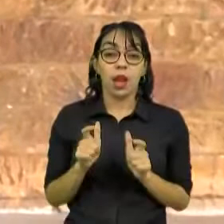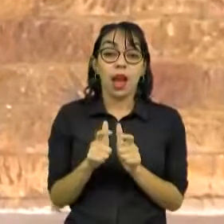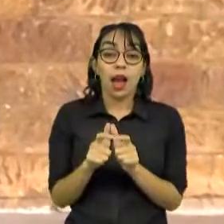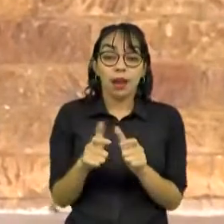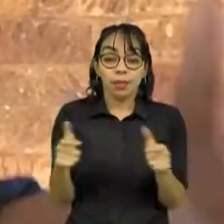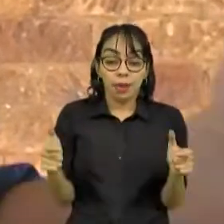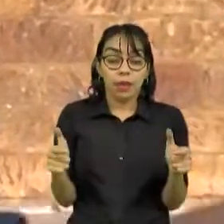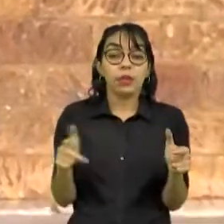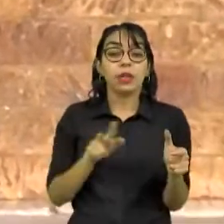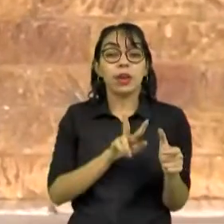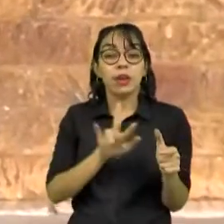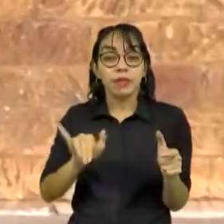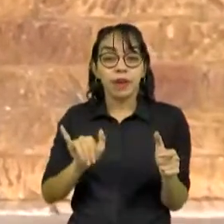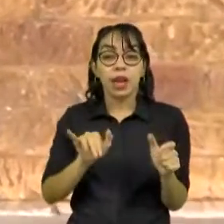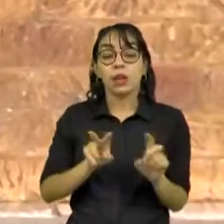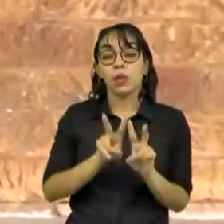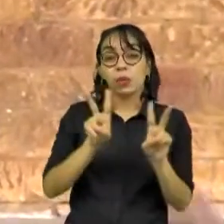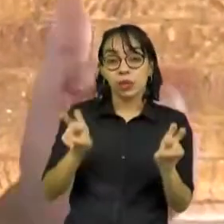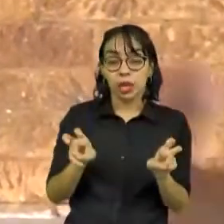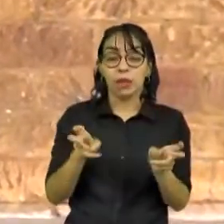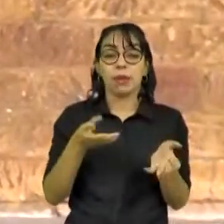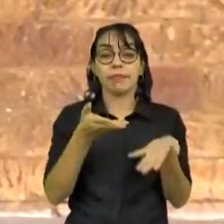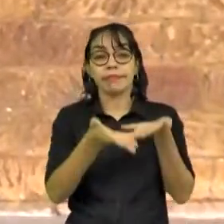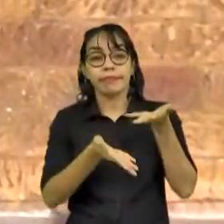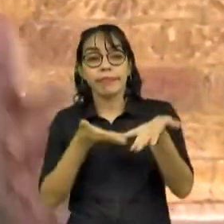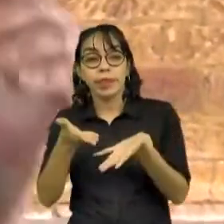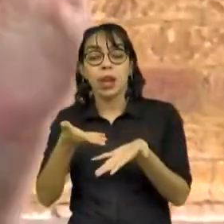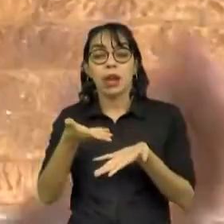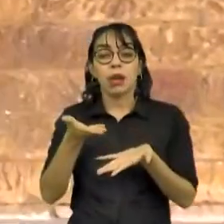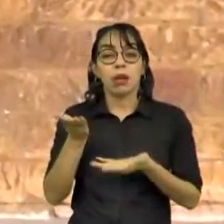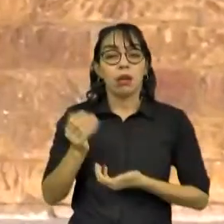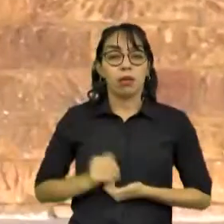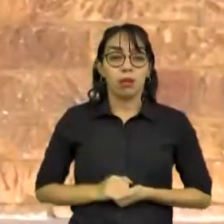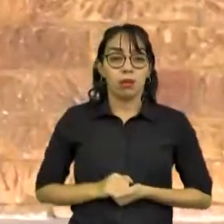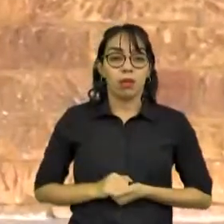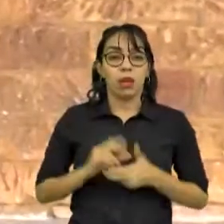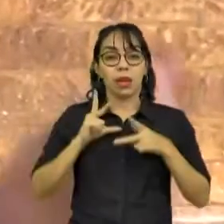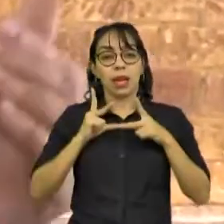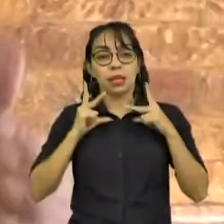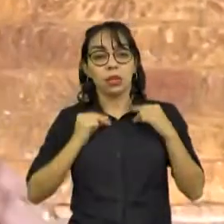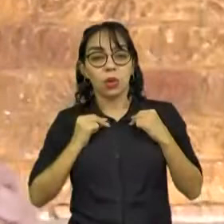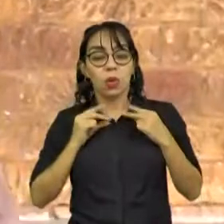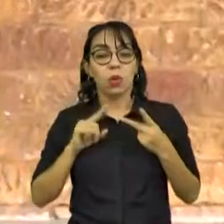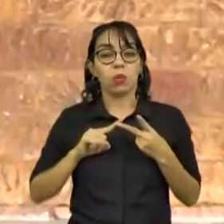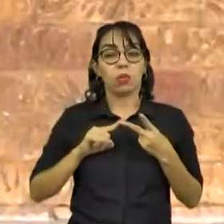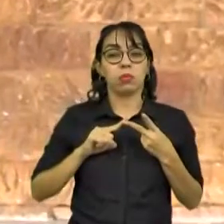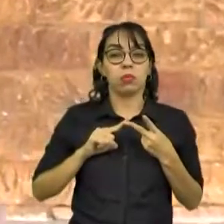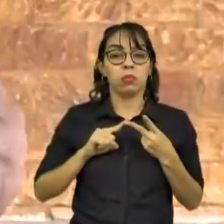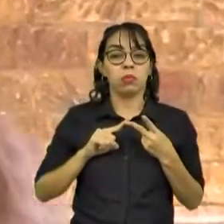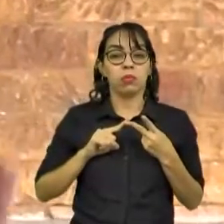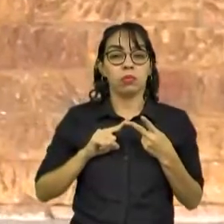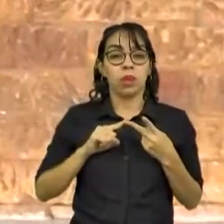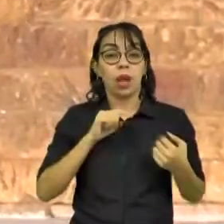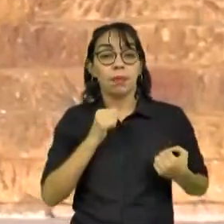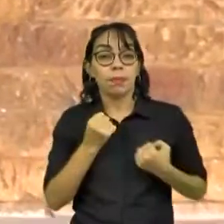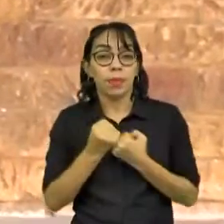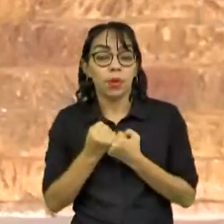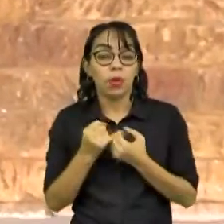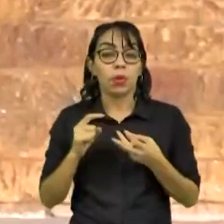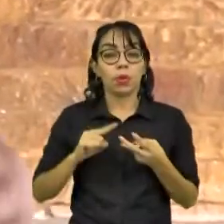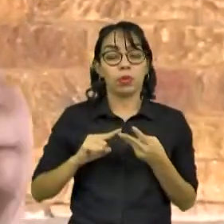voltadas para o atendimento, né? O garçom, o auxiliar de garçom, mas também vamos contratar